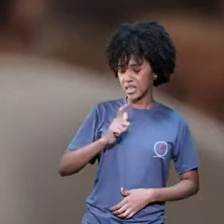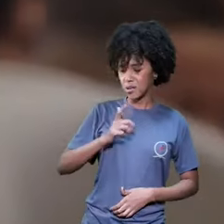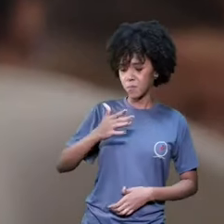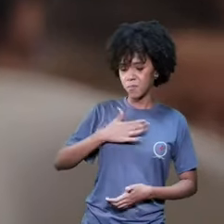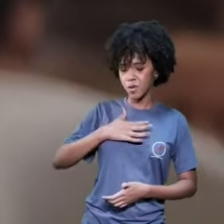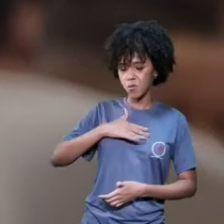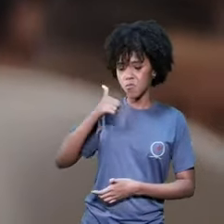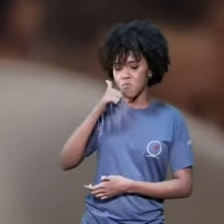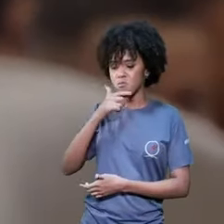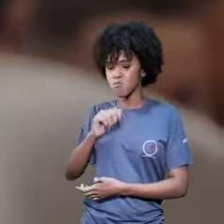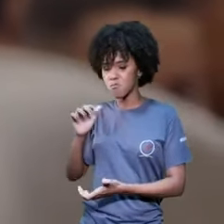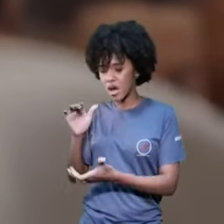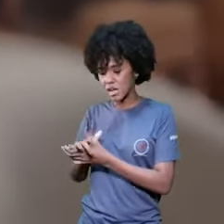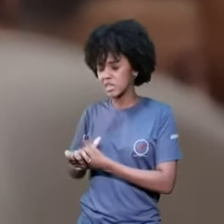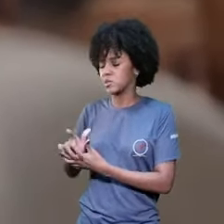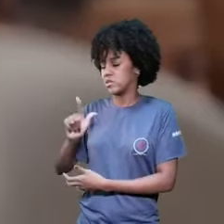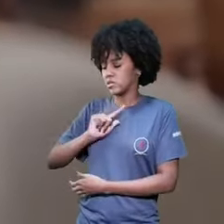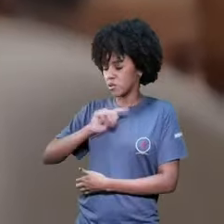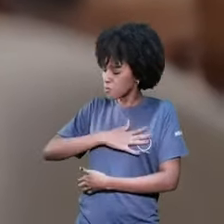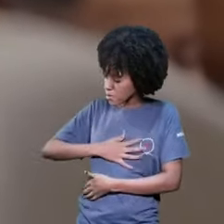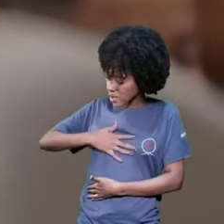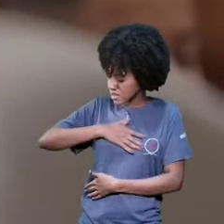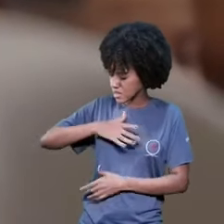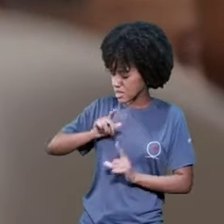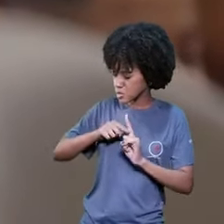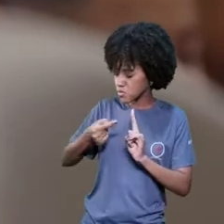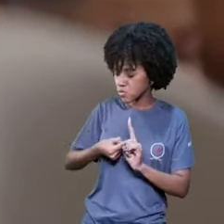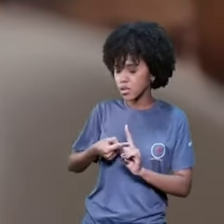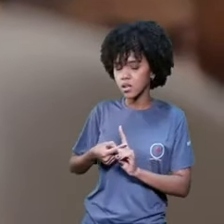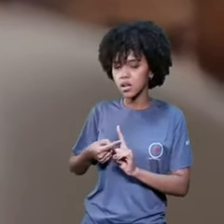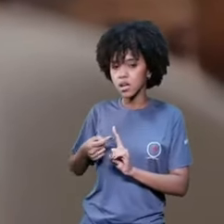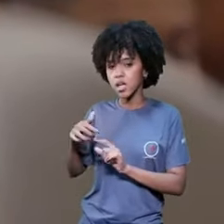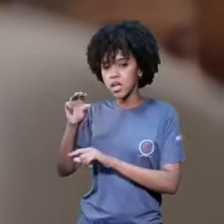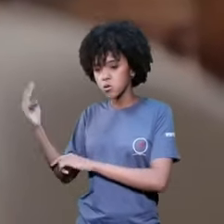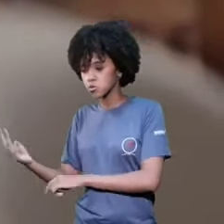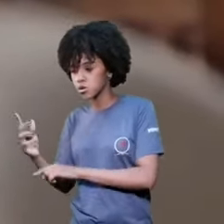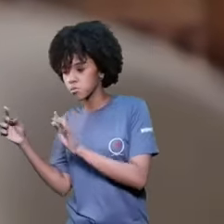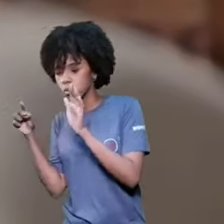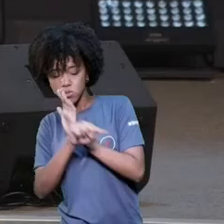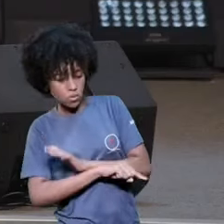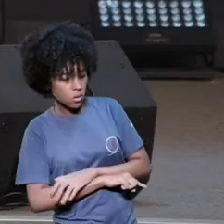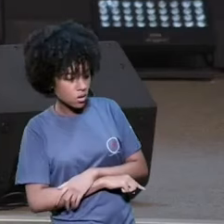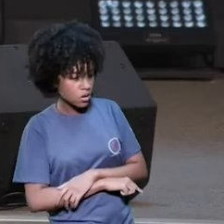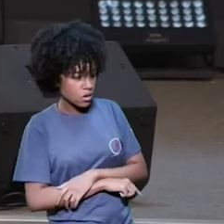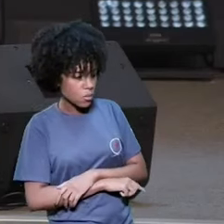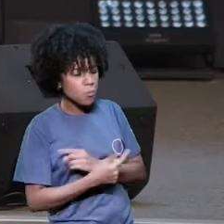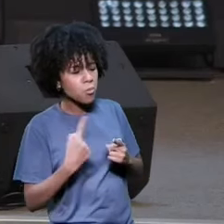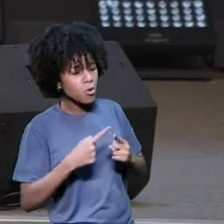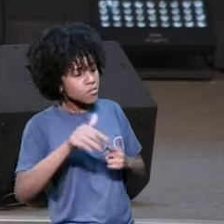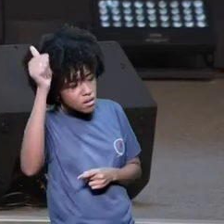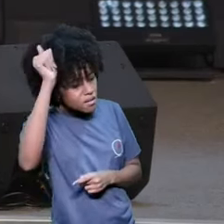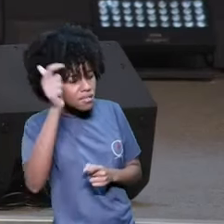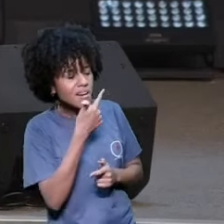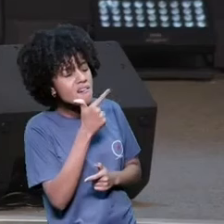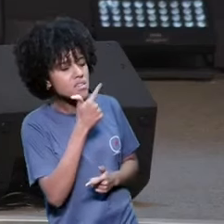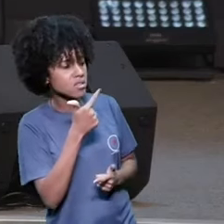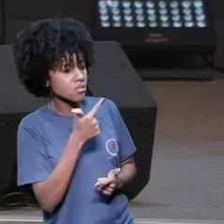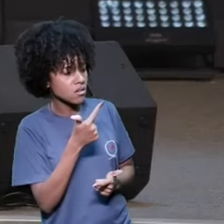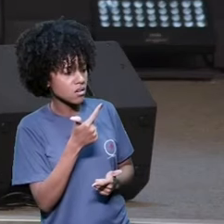esse prazer? Então o Senhor perguntou a Abraão: Por que Sara riu, dizendo: Será verdade que ainda darei a luz sendo velha? Por